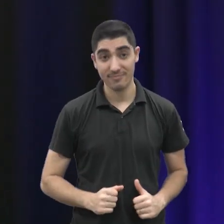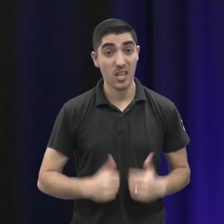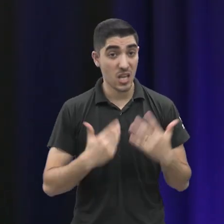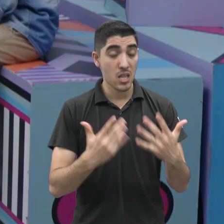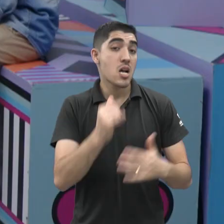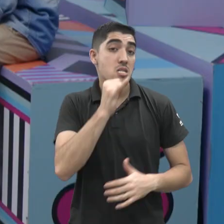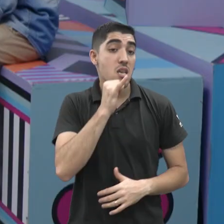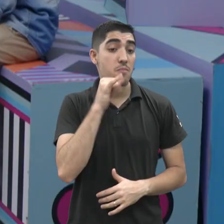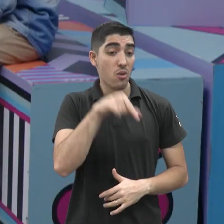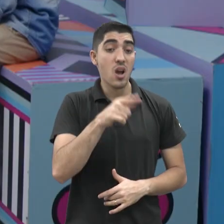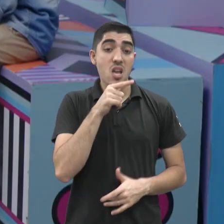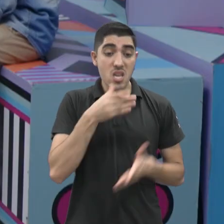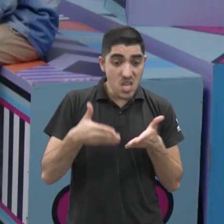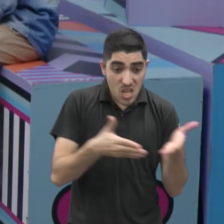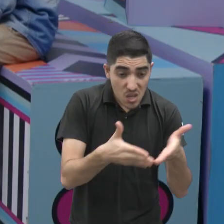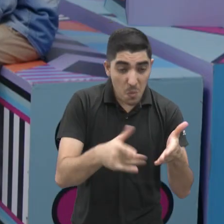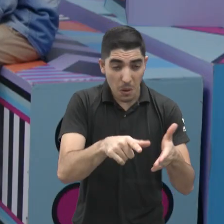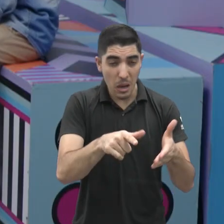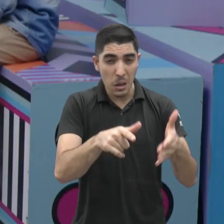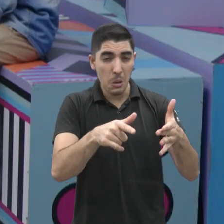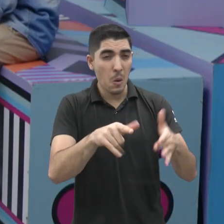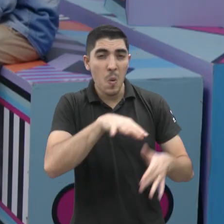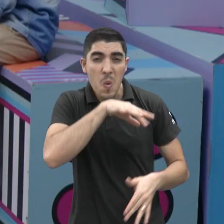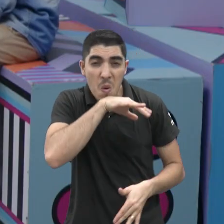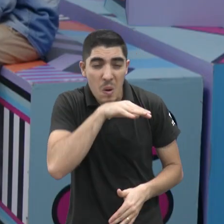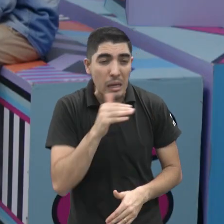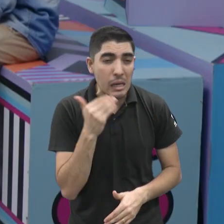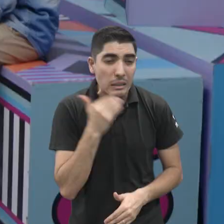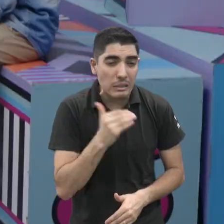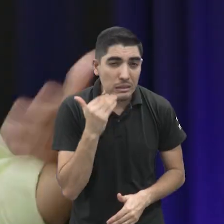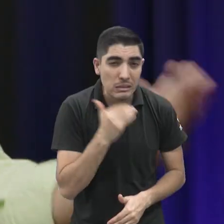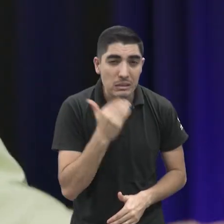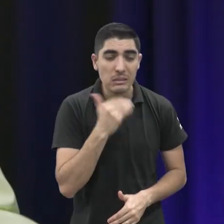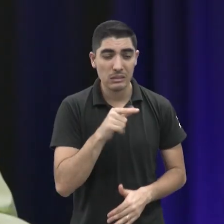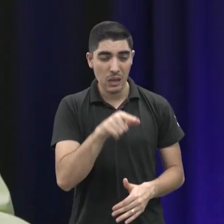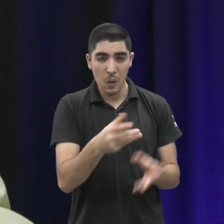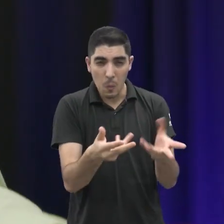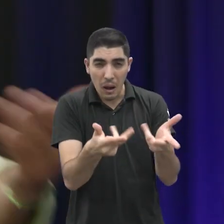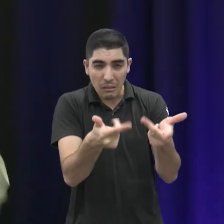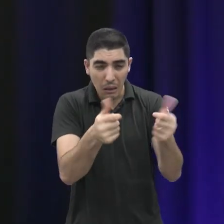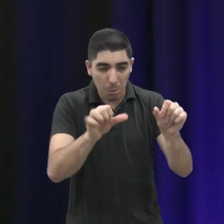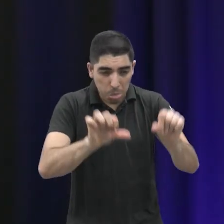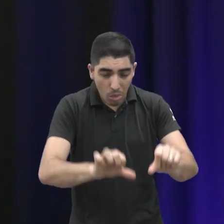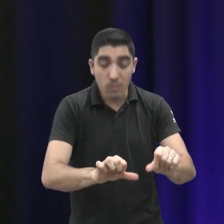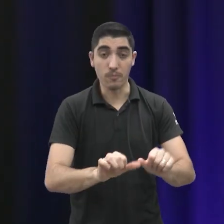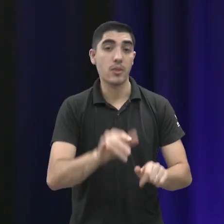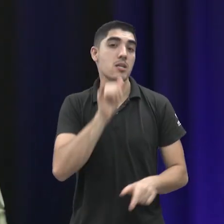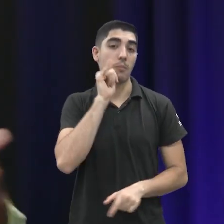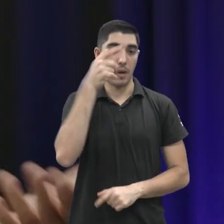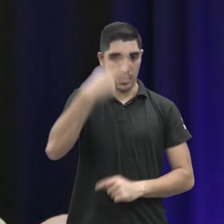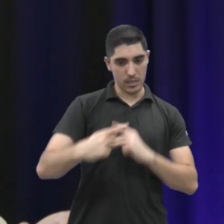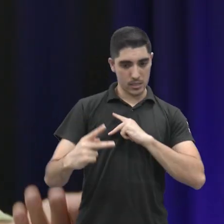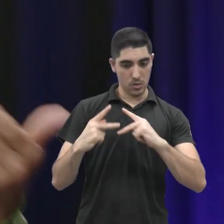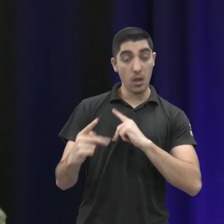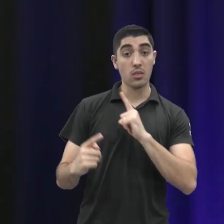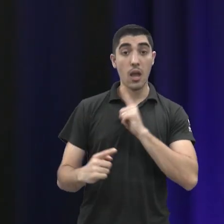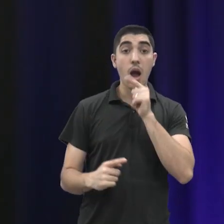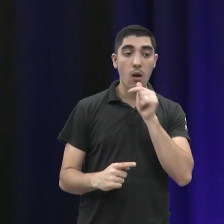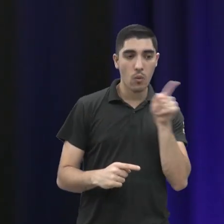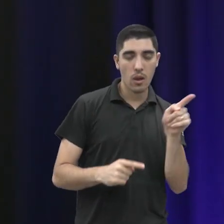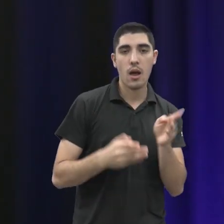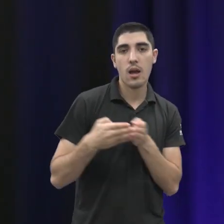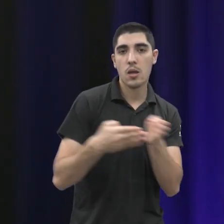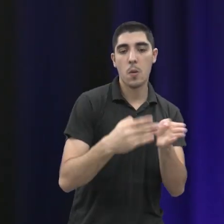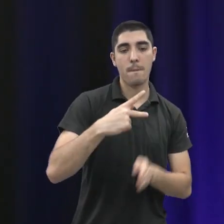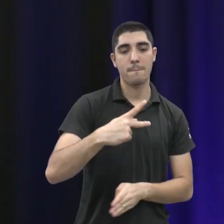também, consequentemente. Então o rio com uma baixa qualidade, uma qualidade pior, vai nos afetar. Lembrando que nós, por exemplo, aqui em